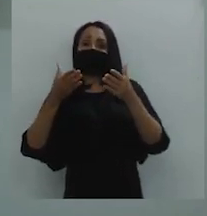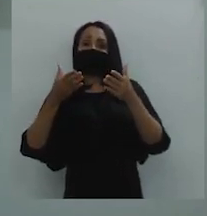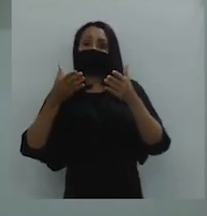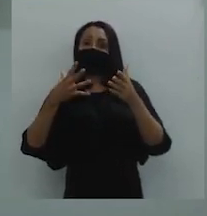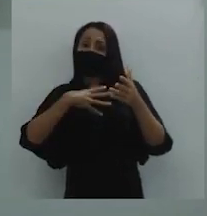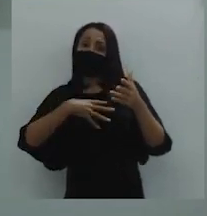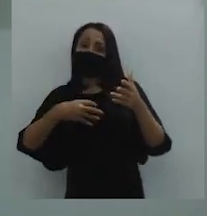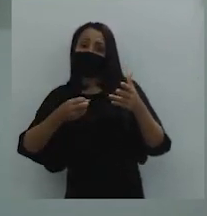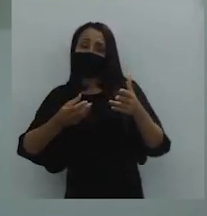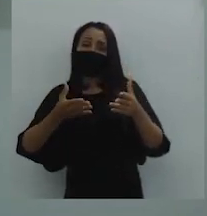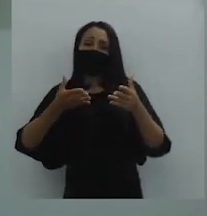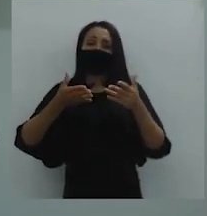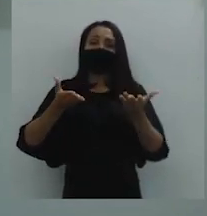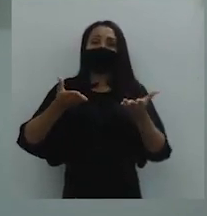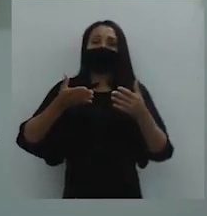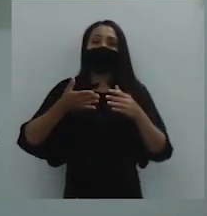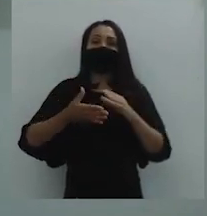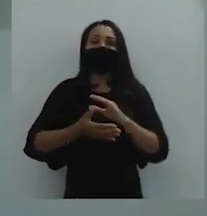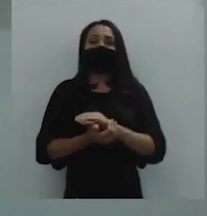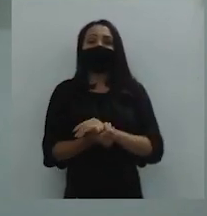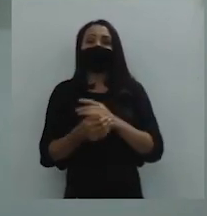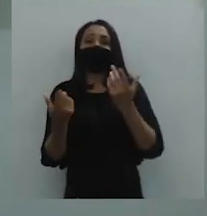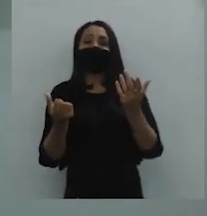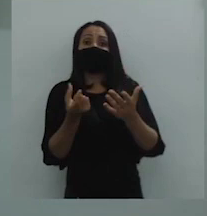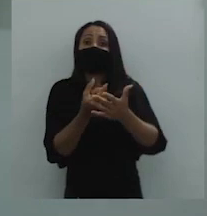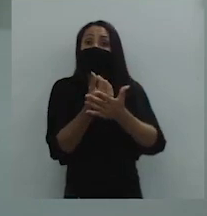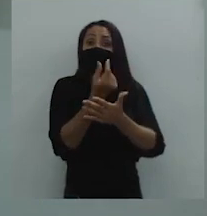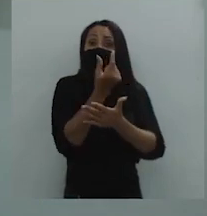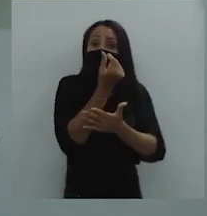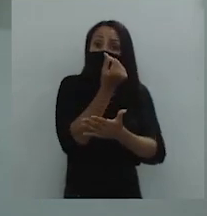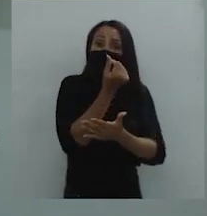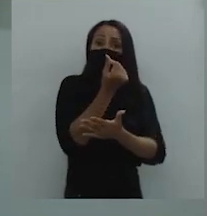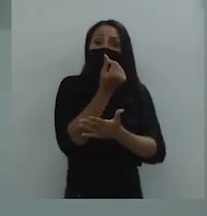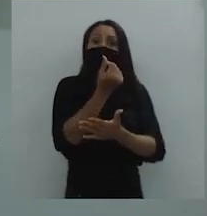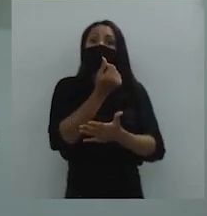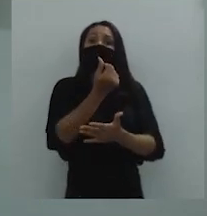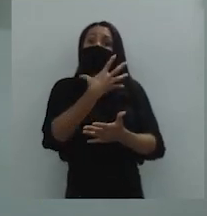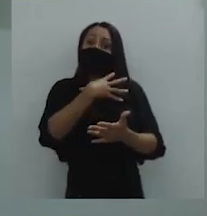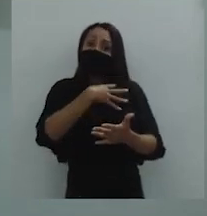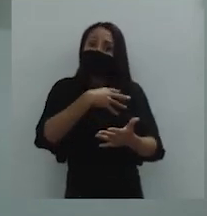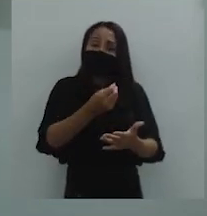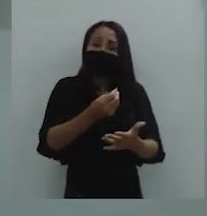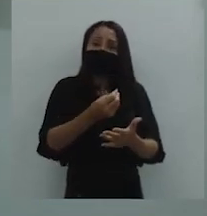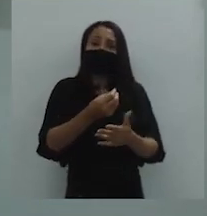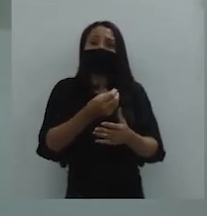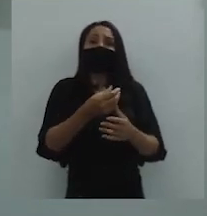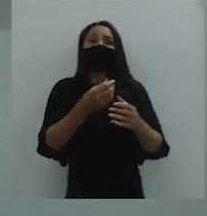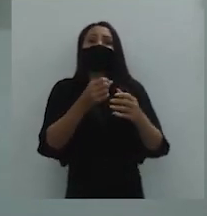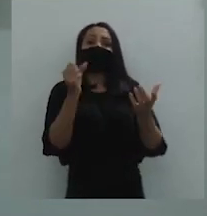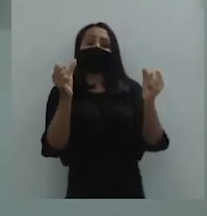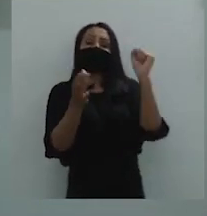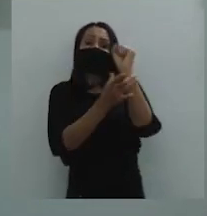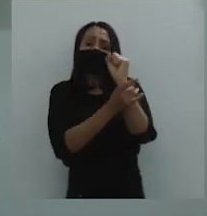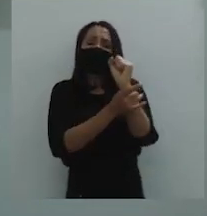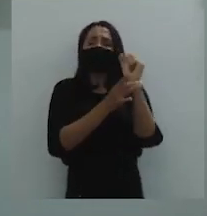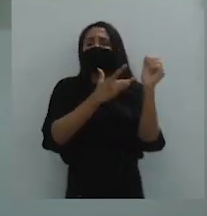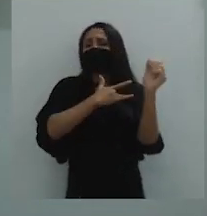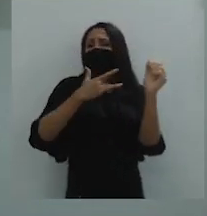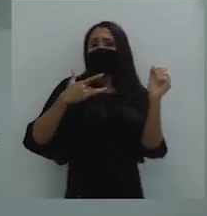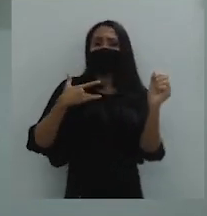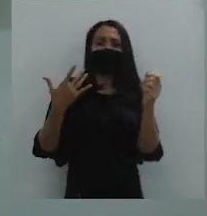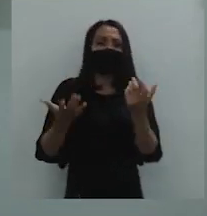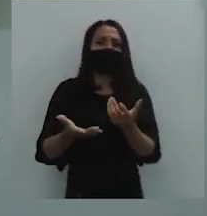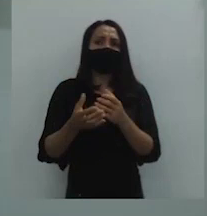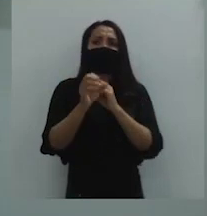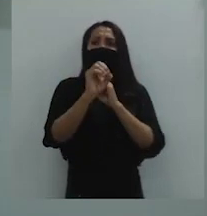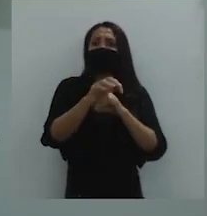frente. O custo com filhos, né? A saúde, a segurança, a educação, o preço, quanto está